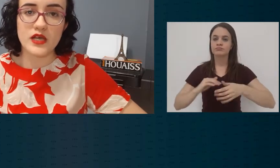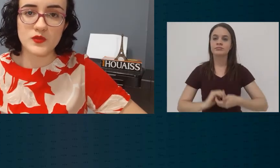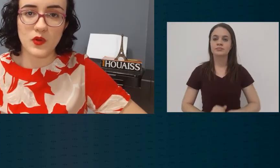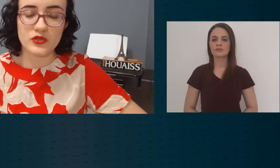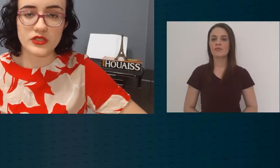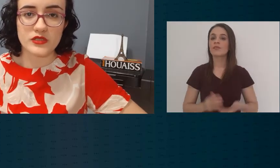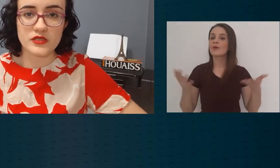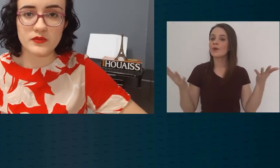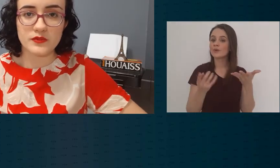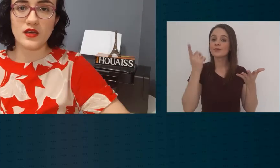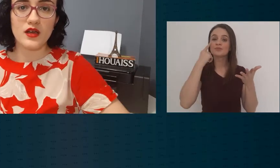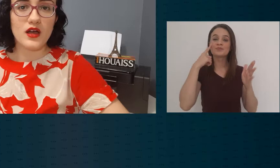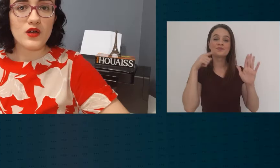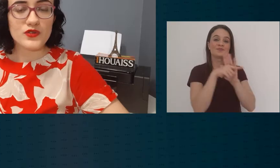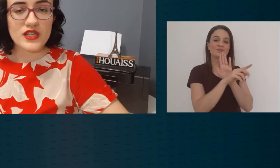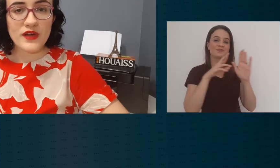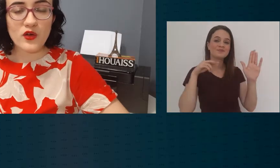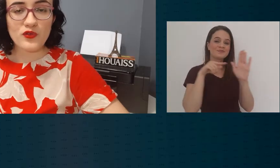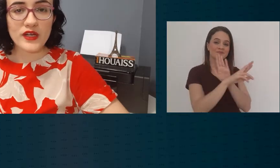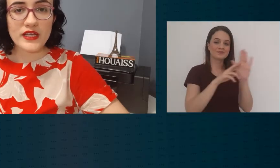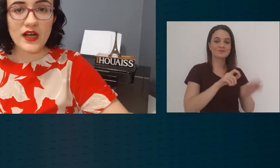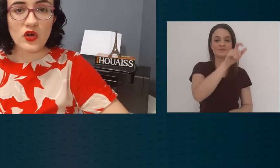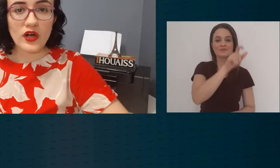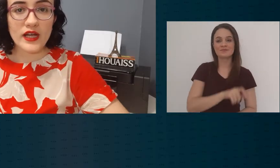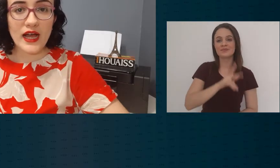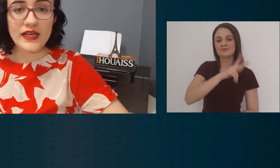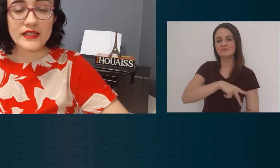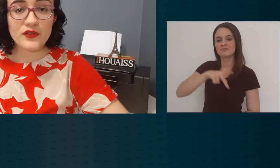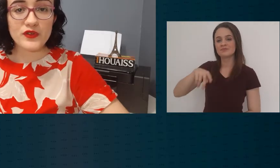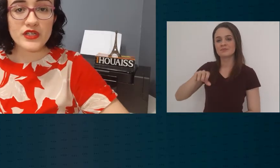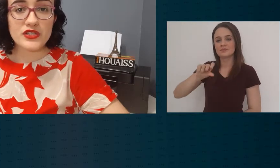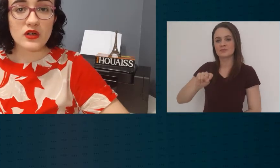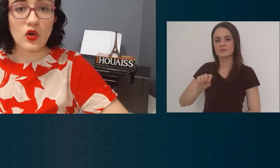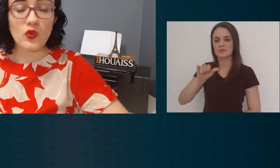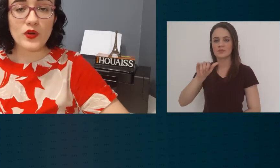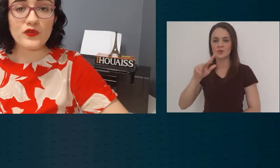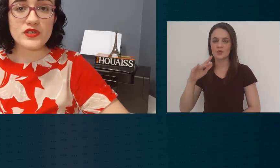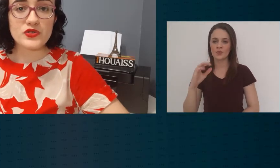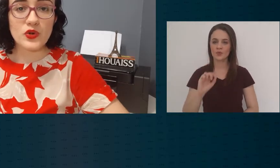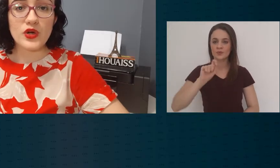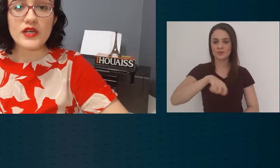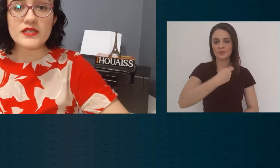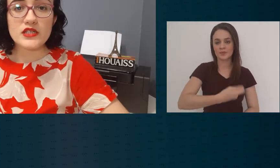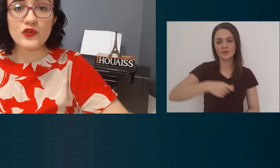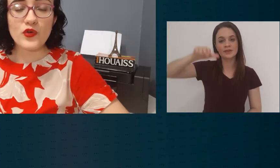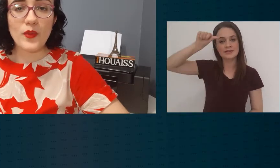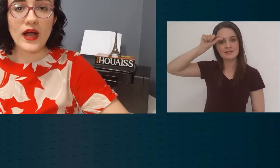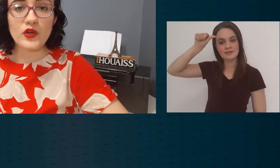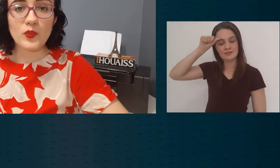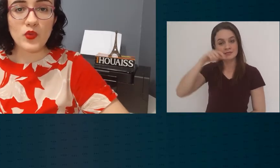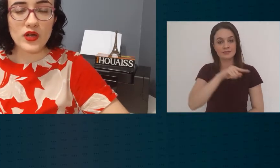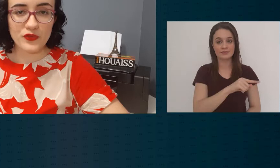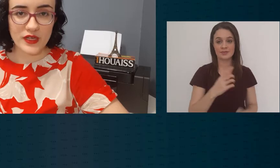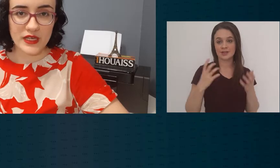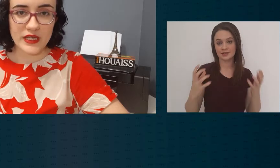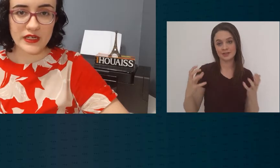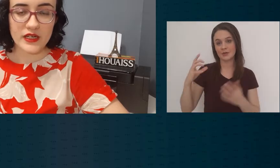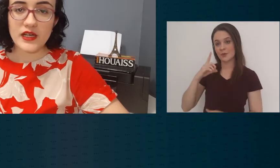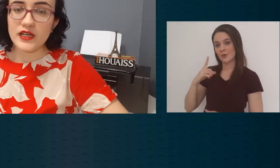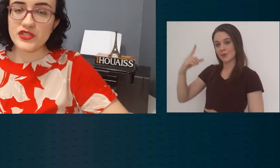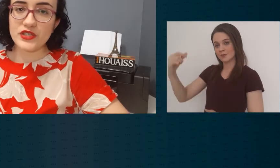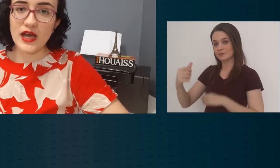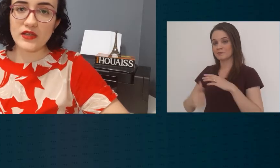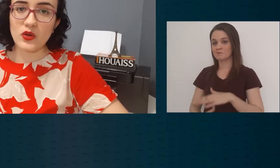suas respostas. Você vai conferir agora a entrevista com o professor Silvio Mário Puga